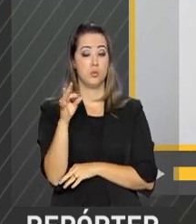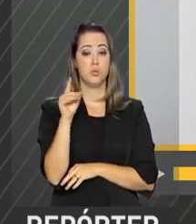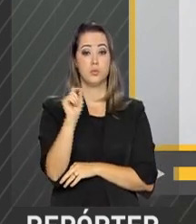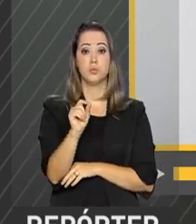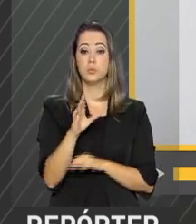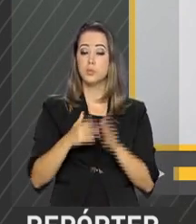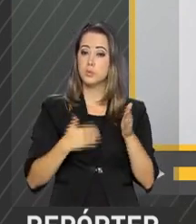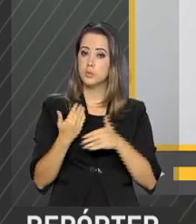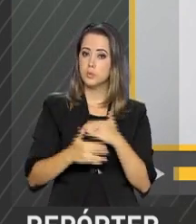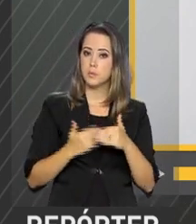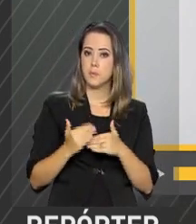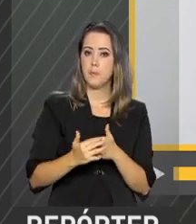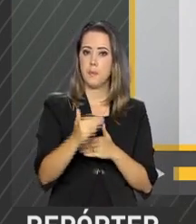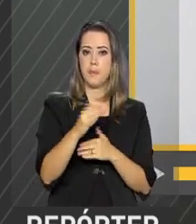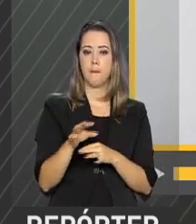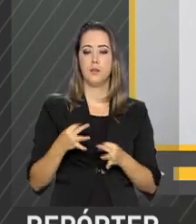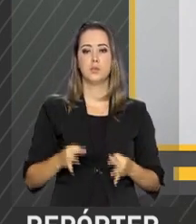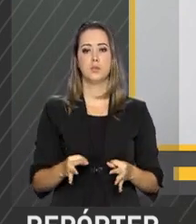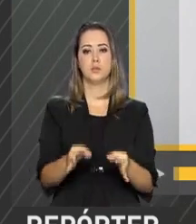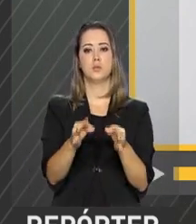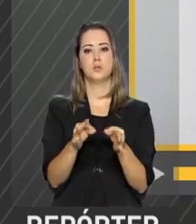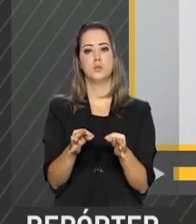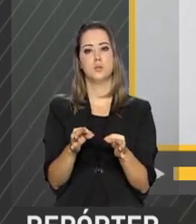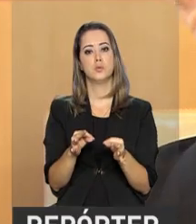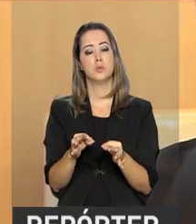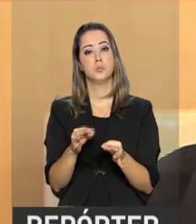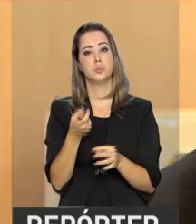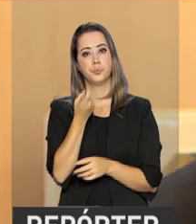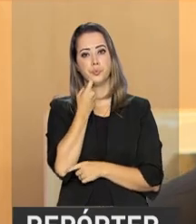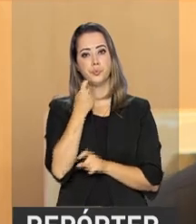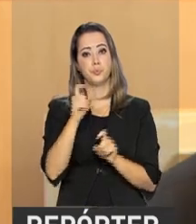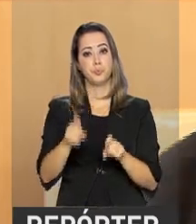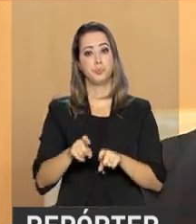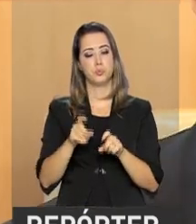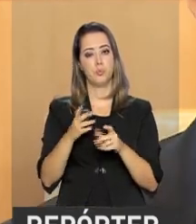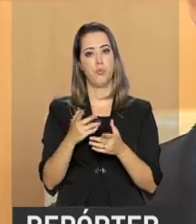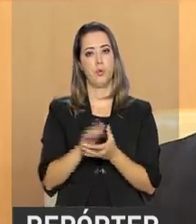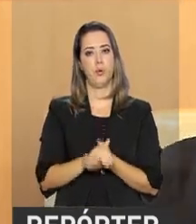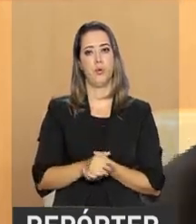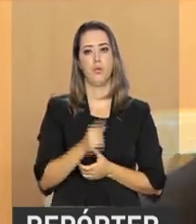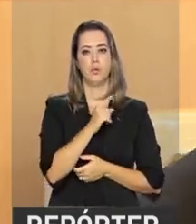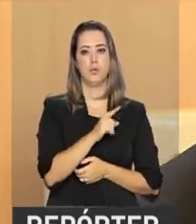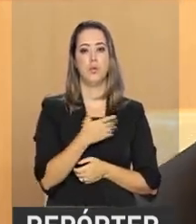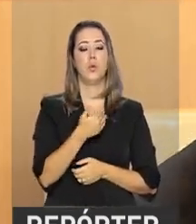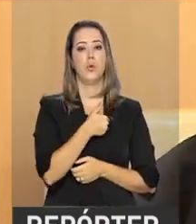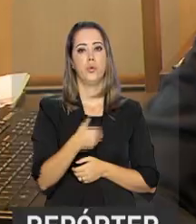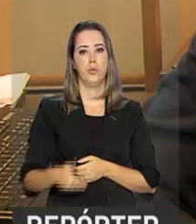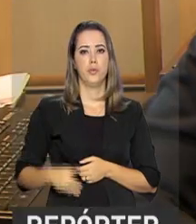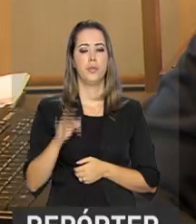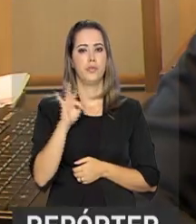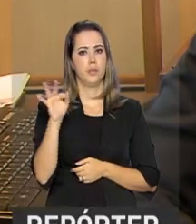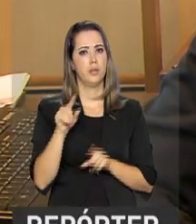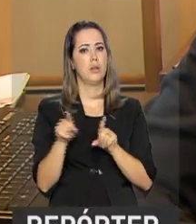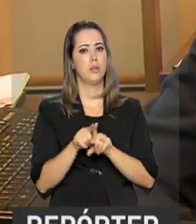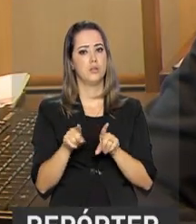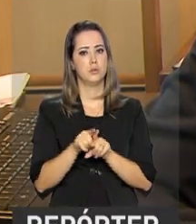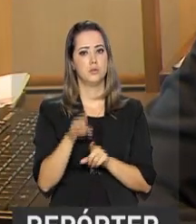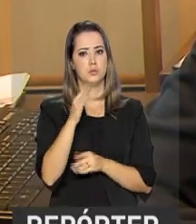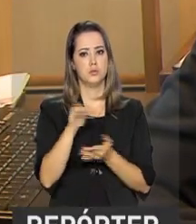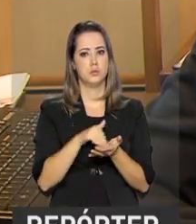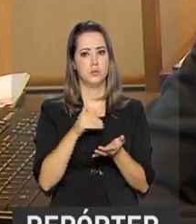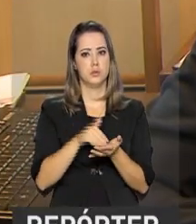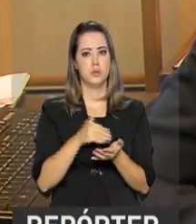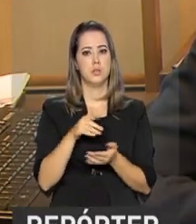esse desenvolvimento tecnológico da aquicultura. Grande também é a meta do governo para o setor. Segundo o secretário